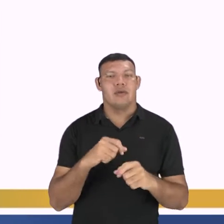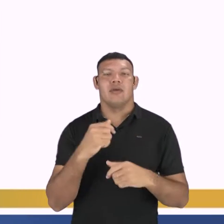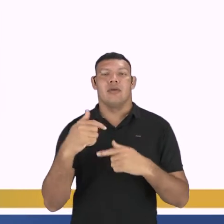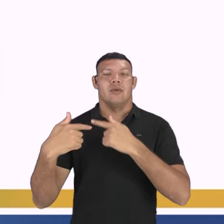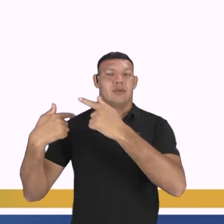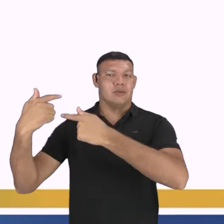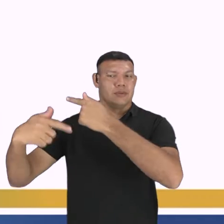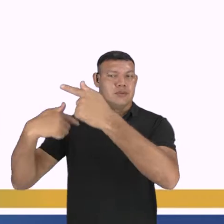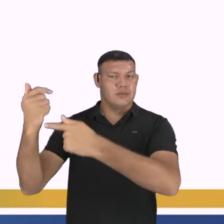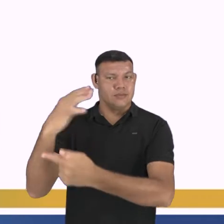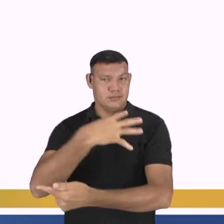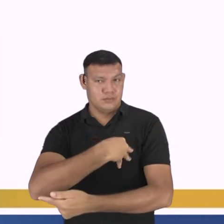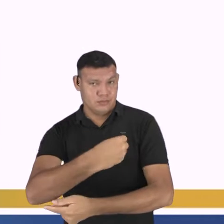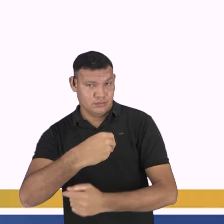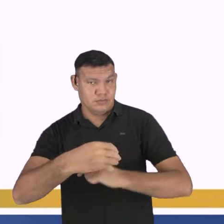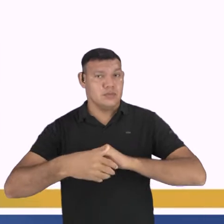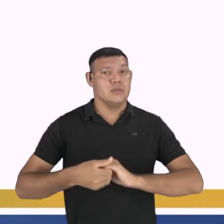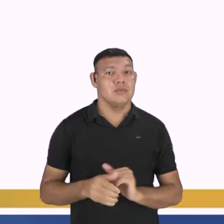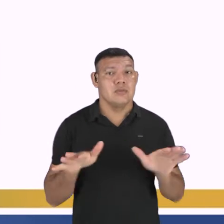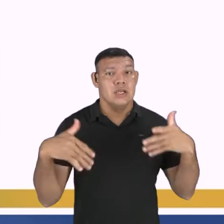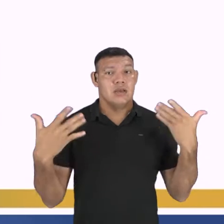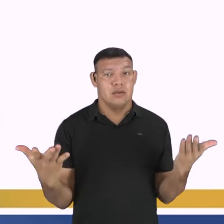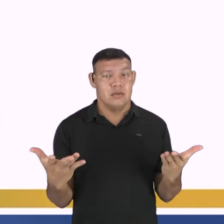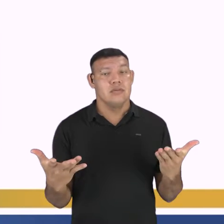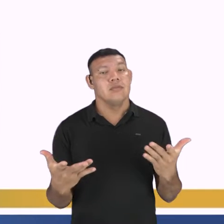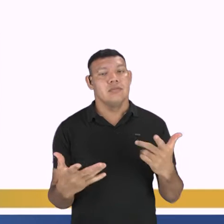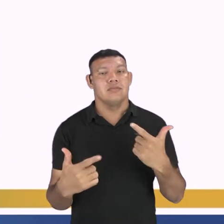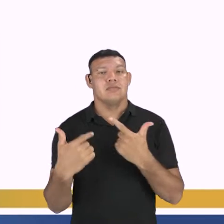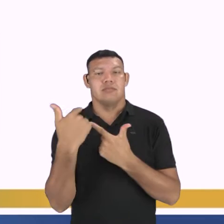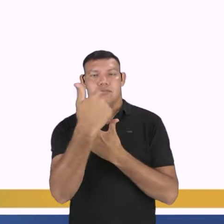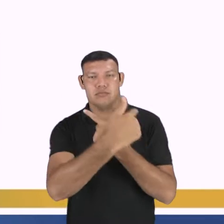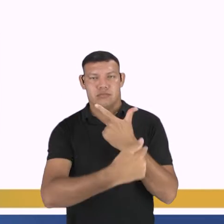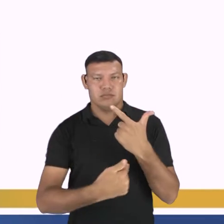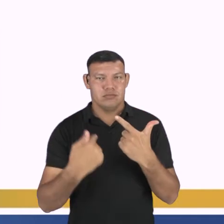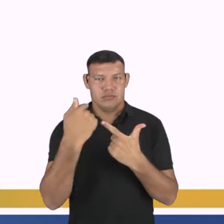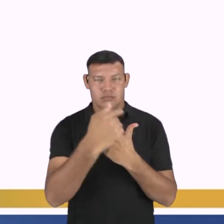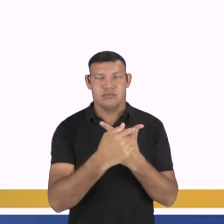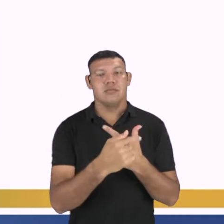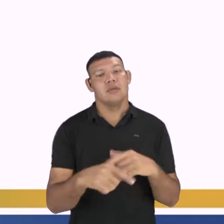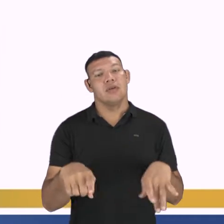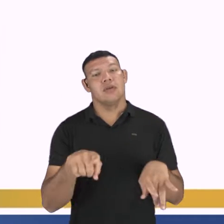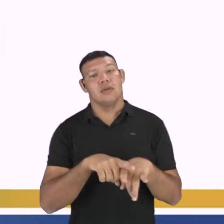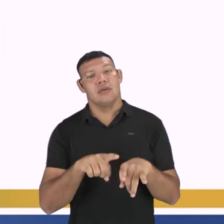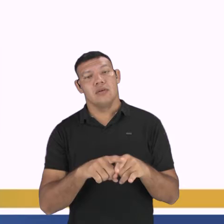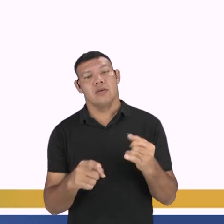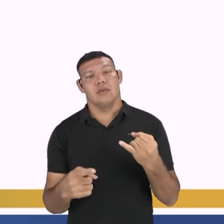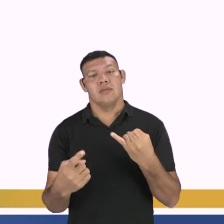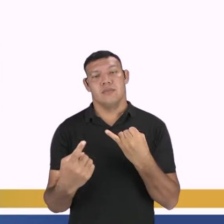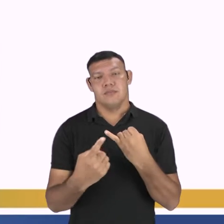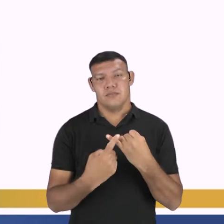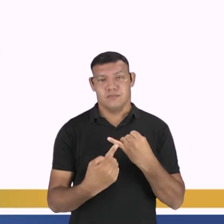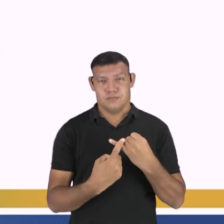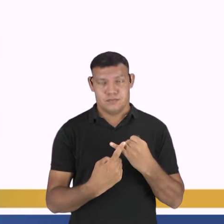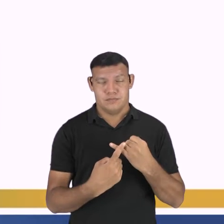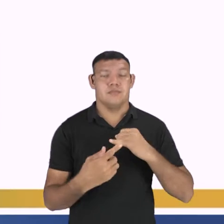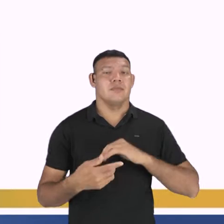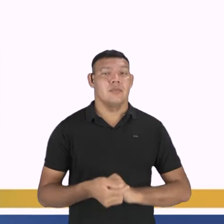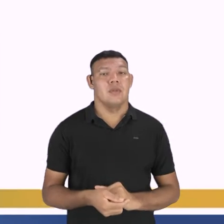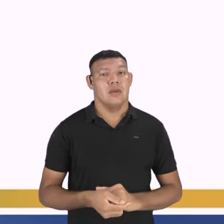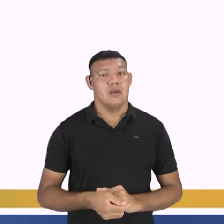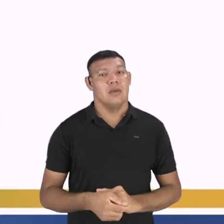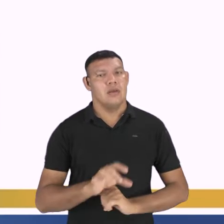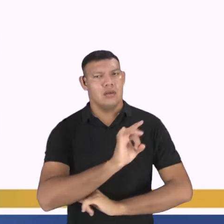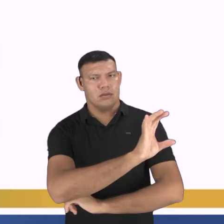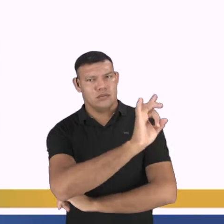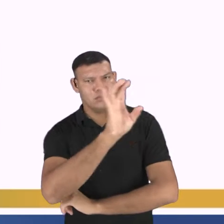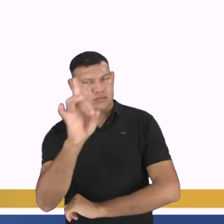descendentes. Existe, nesse caso, o sistema reprodutor masculino e o sistema reprodutor feminino.